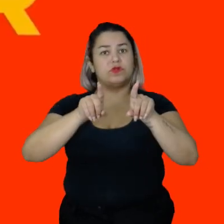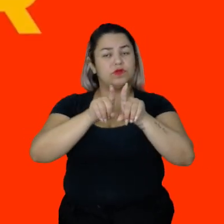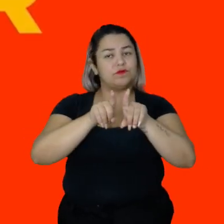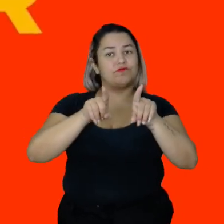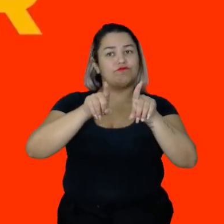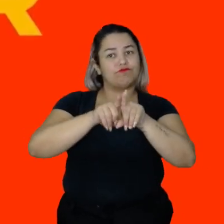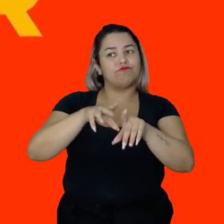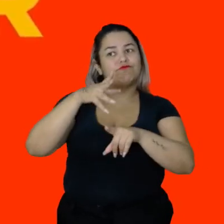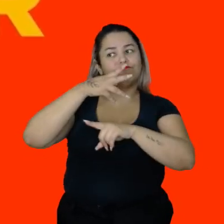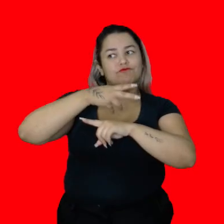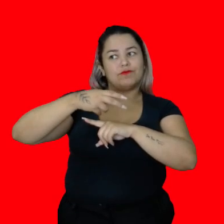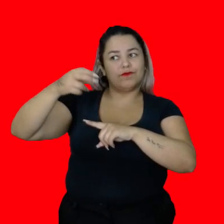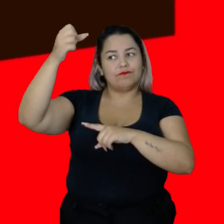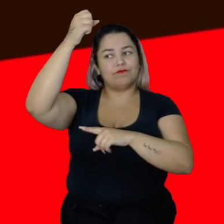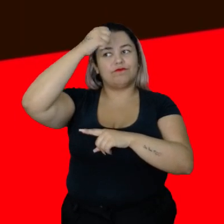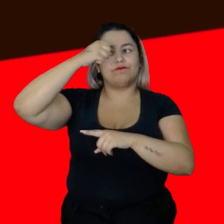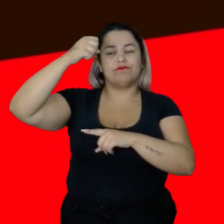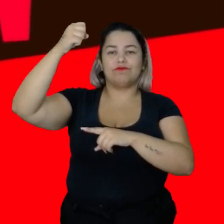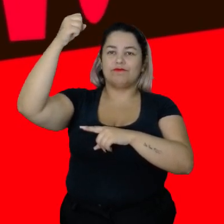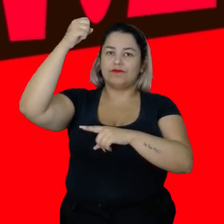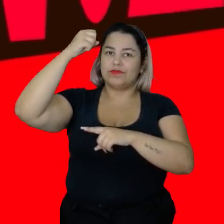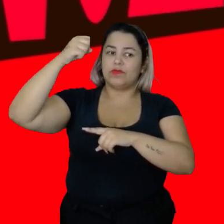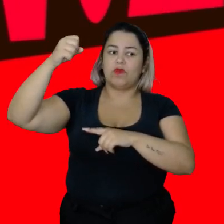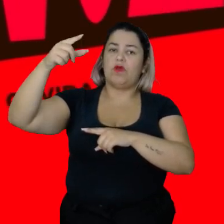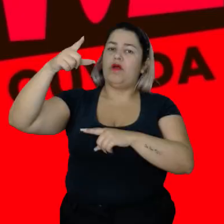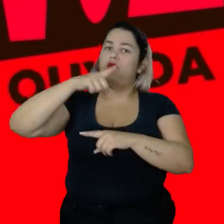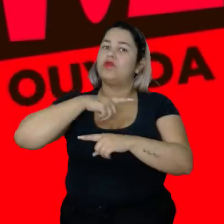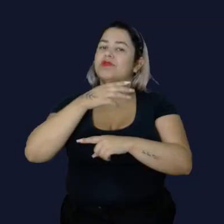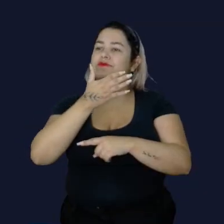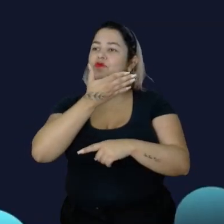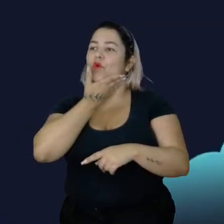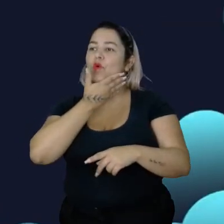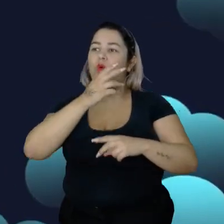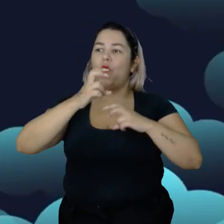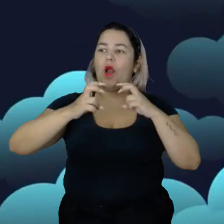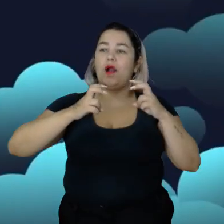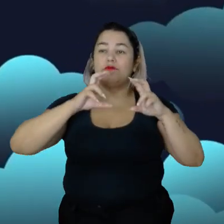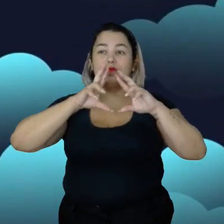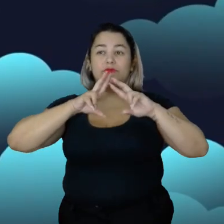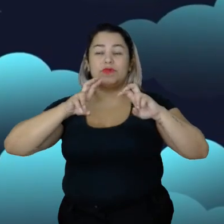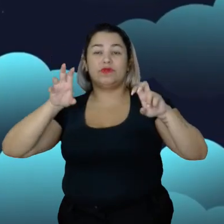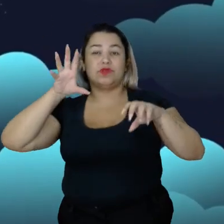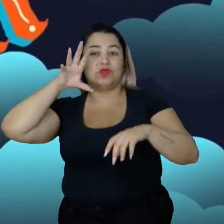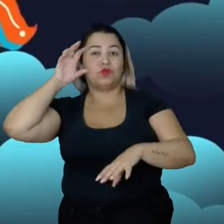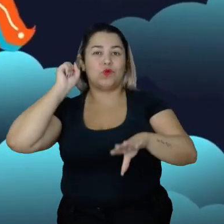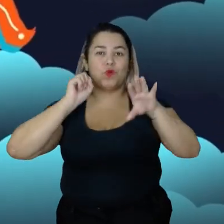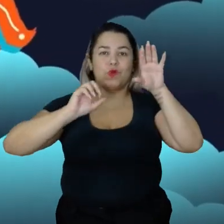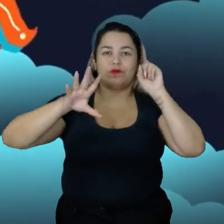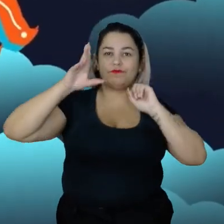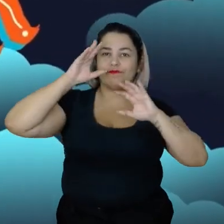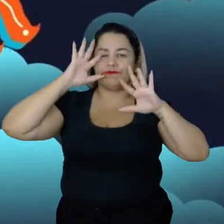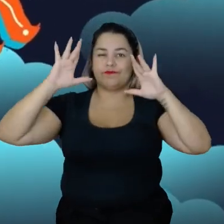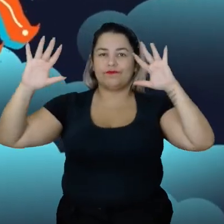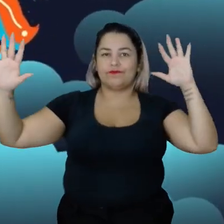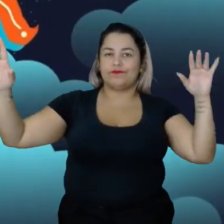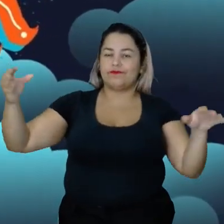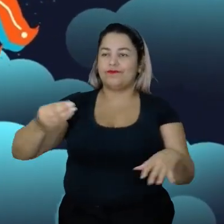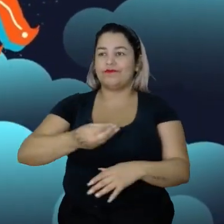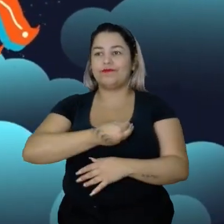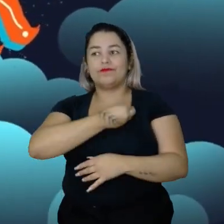batalhando pra vencer. Tenho voz pra ser ouvida, tenho sonhos pra